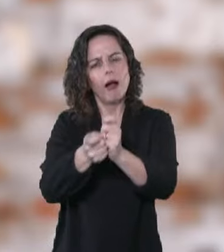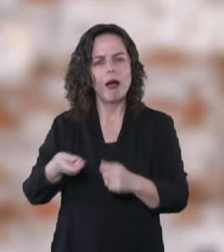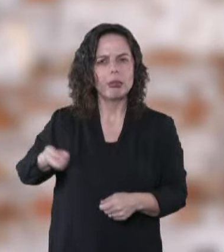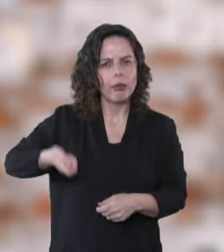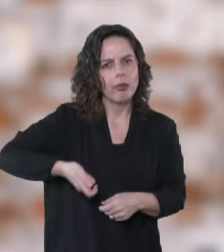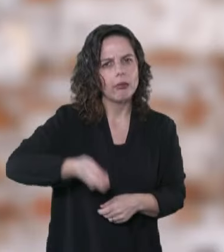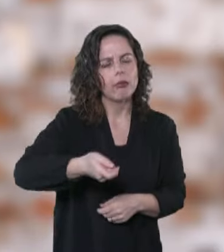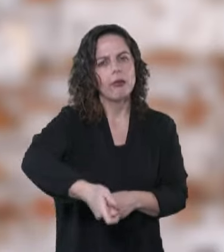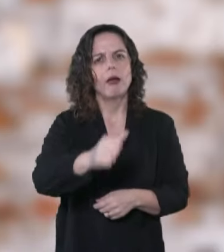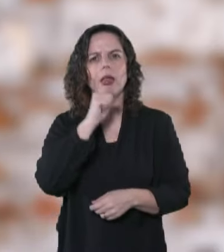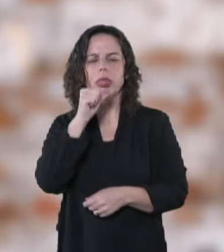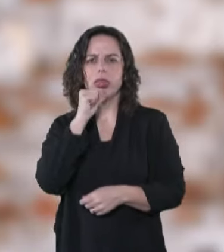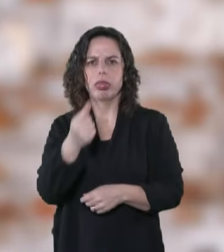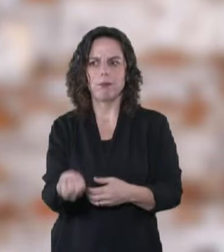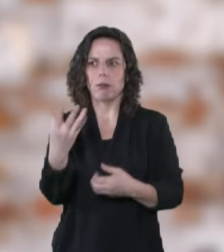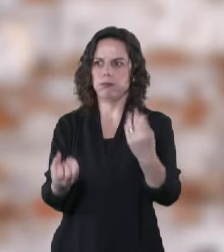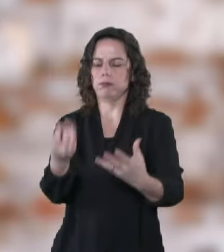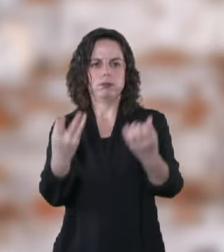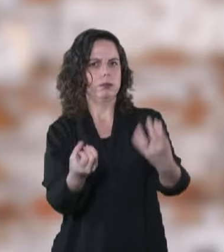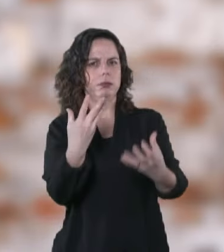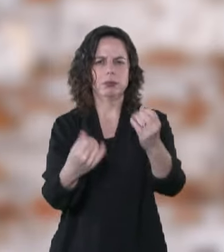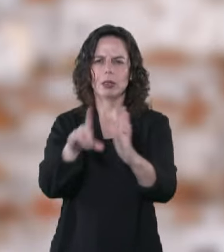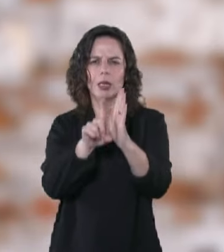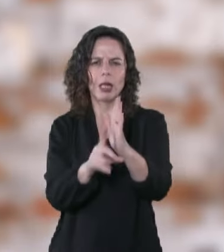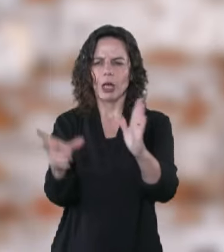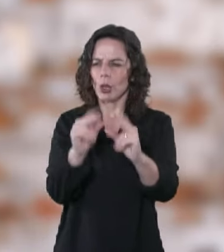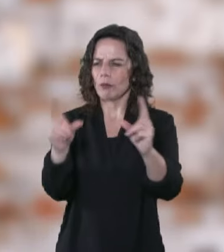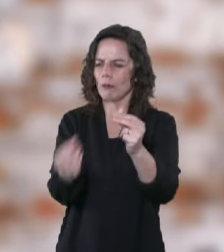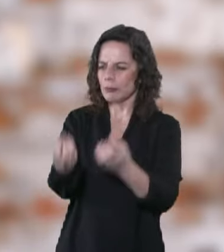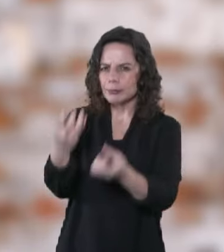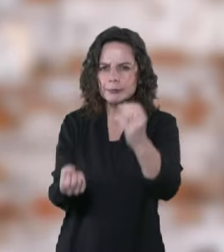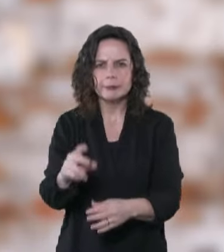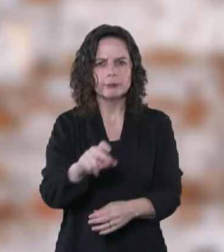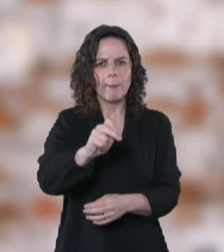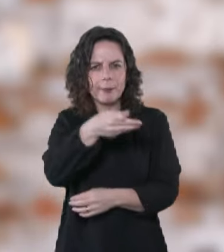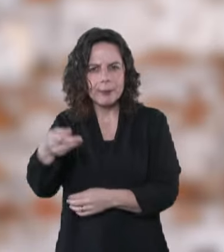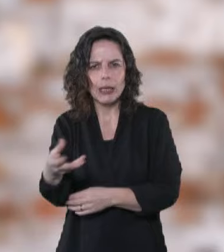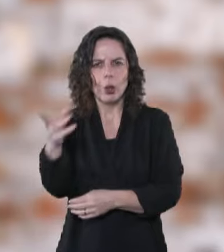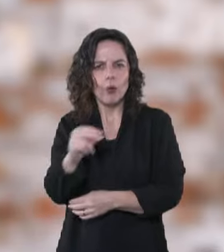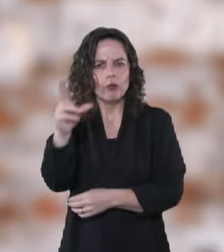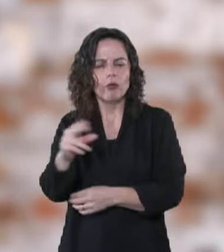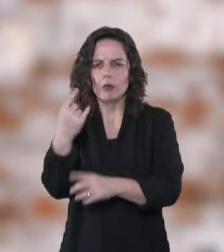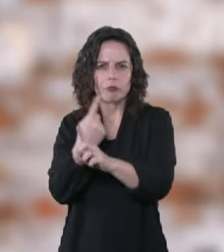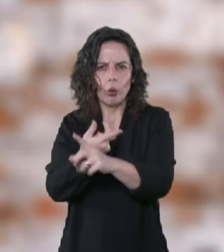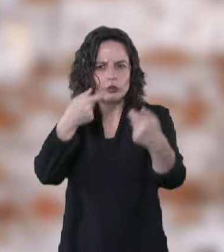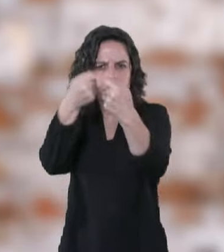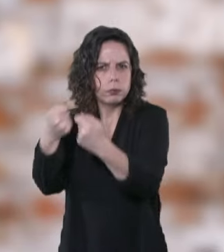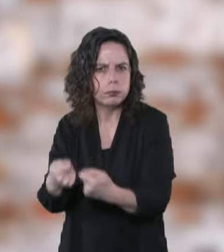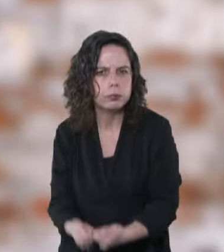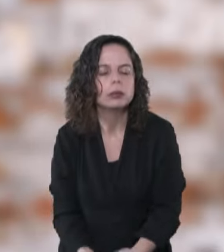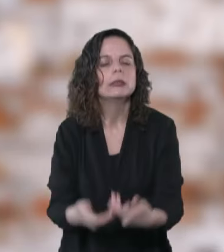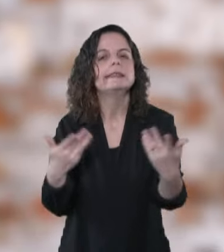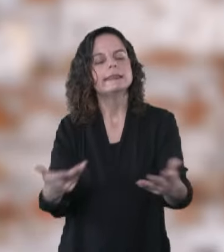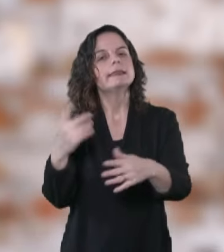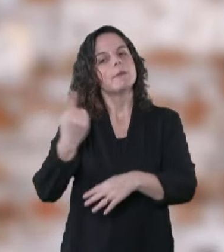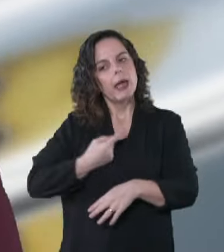constantemente a ser bombardeados, digamos assim, com nova legislação, novas aplicações, e por isso é extremamente importante estarmos sempre atualizados.